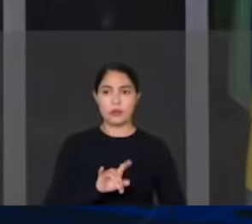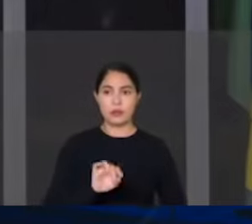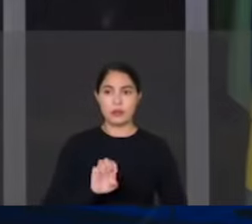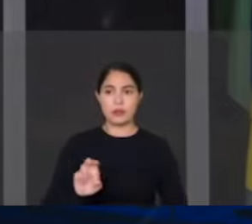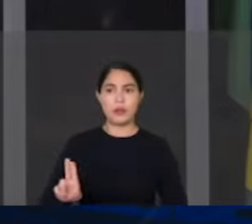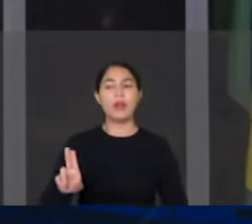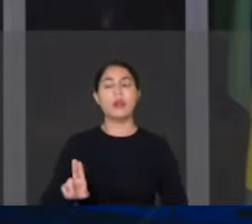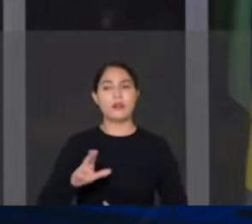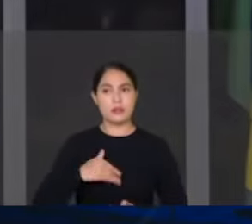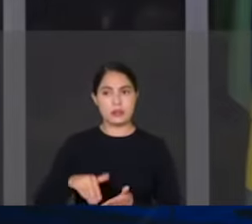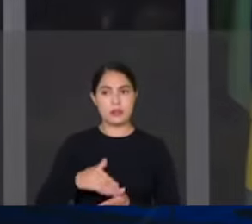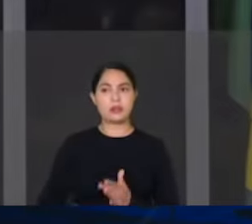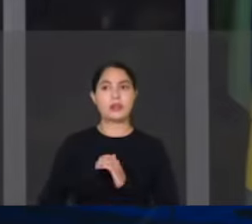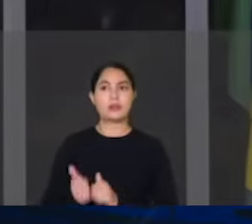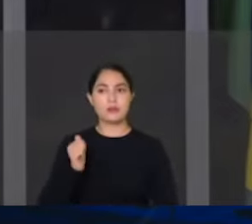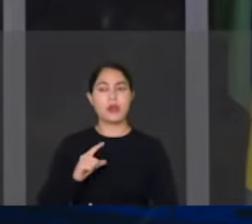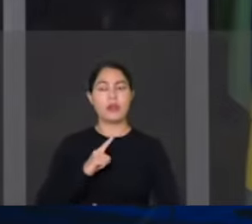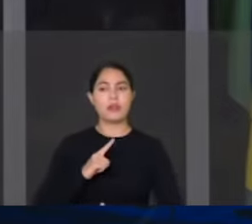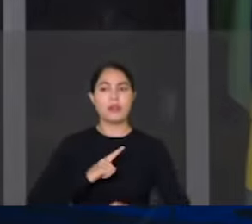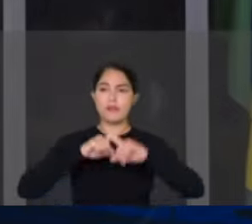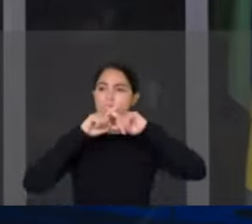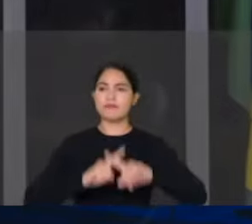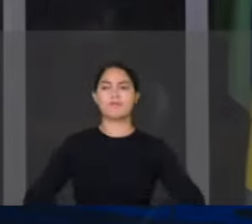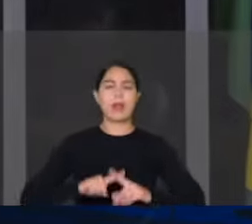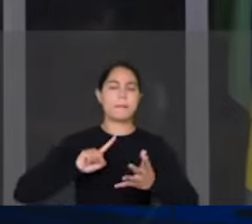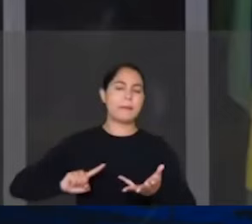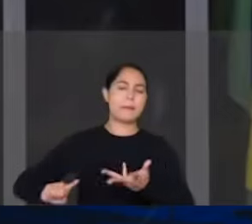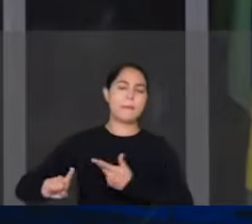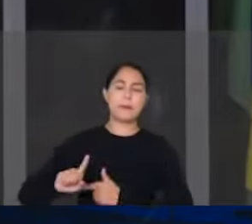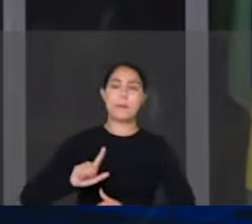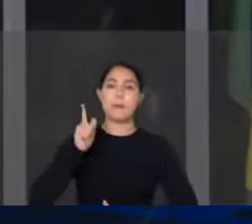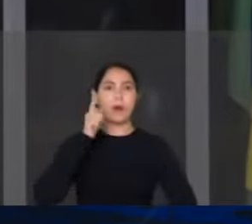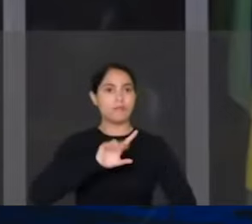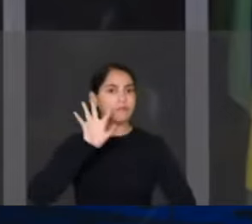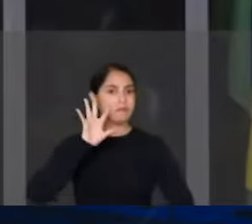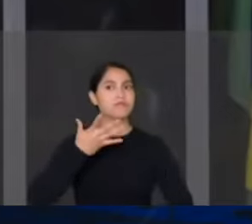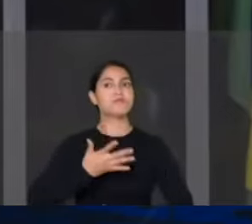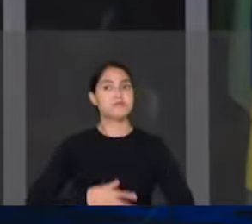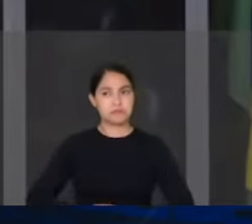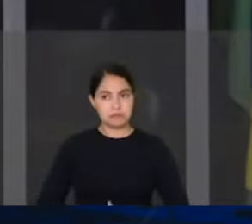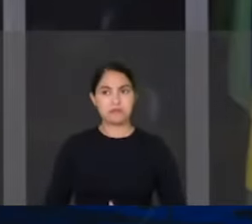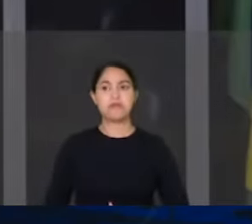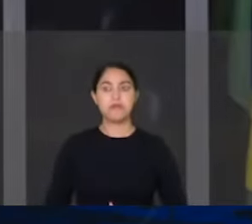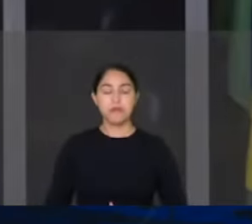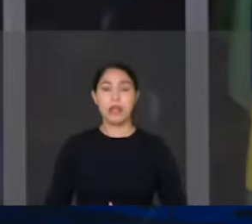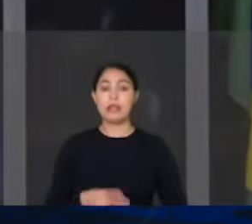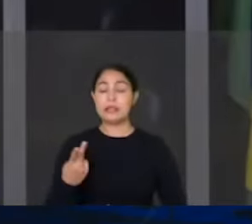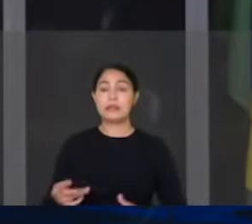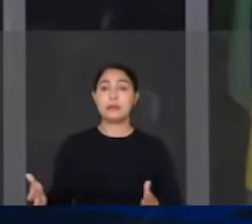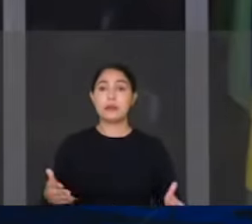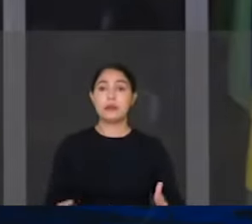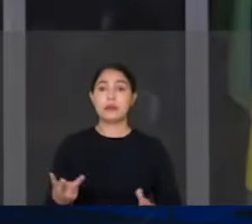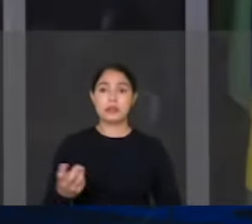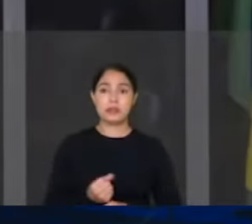quebrar uma série de recordes durante essa gestão de 3 anos e meio. Uma delas foi a eficiência do programa Bolsa